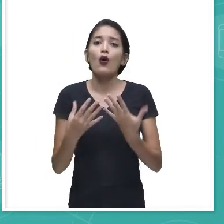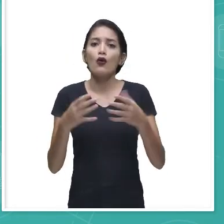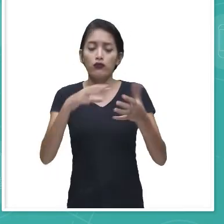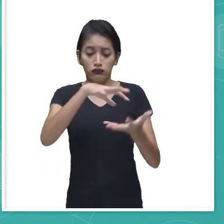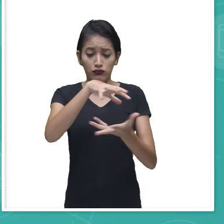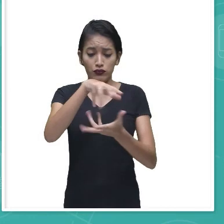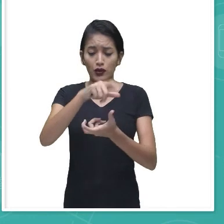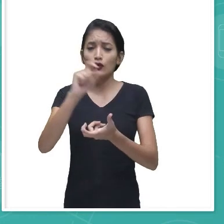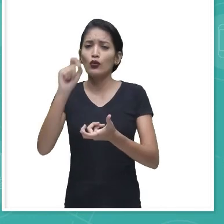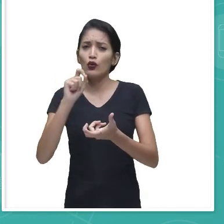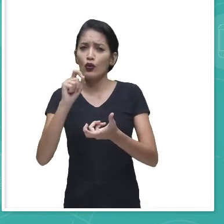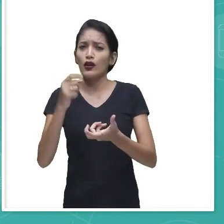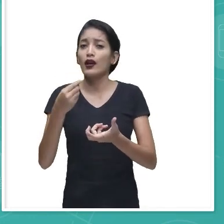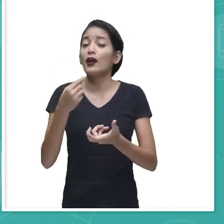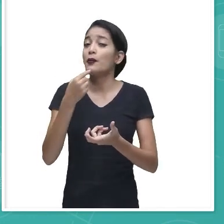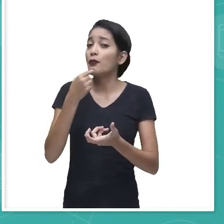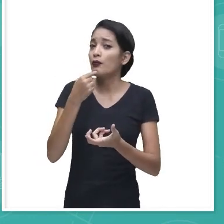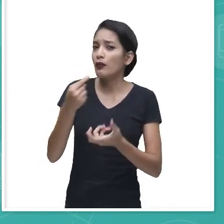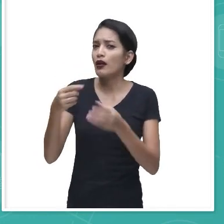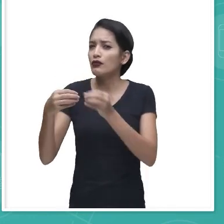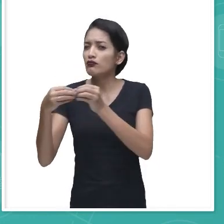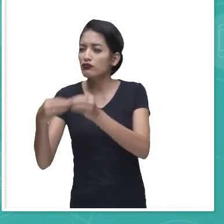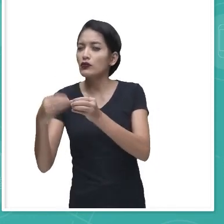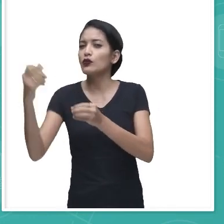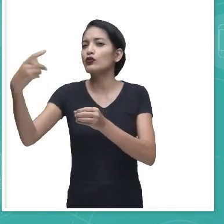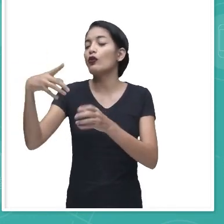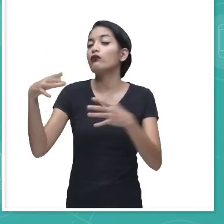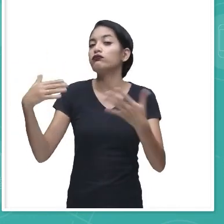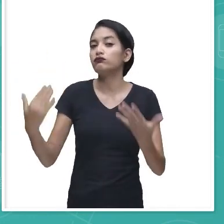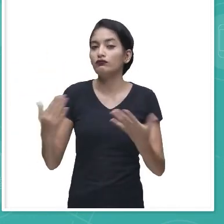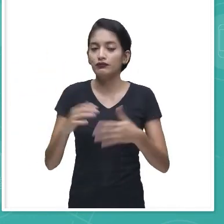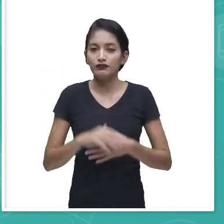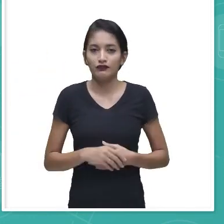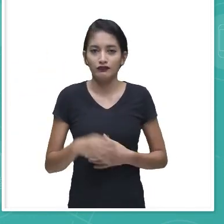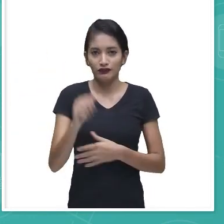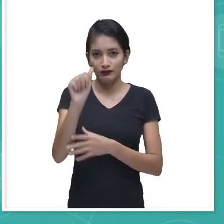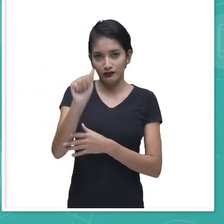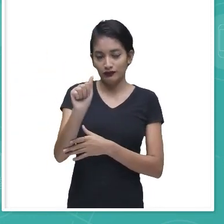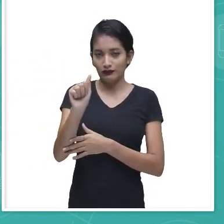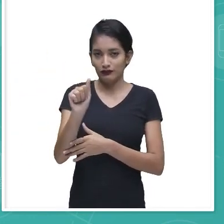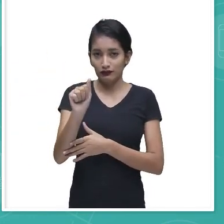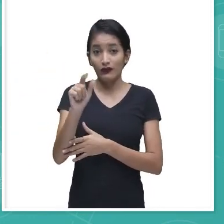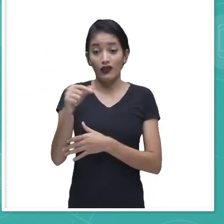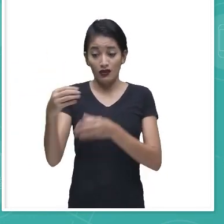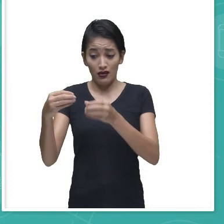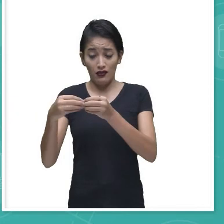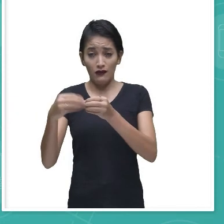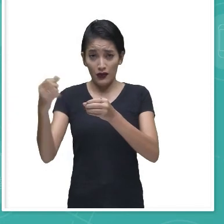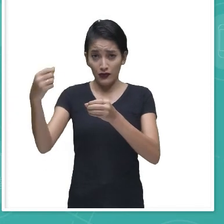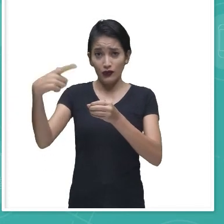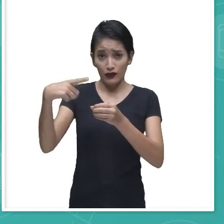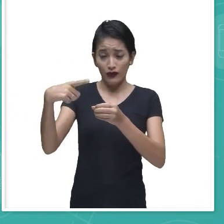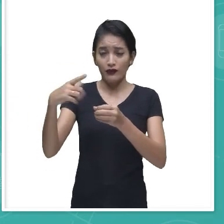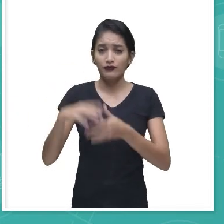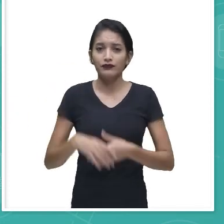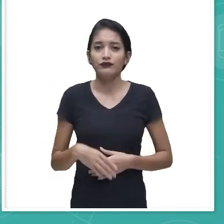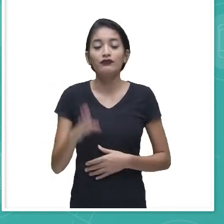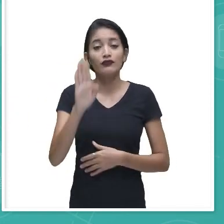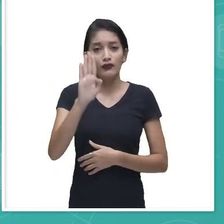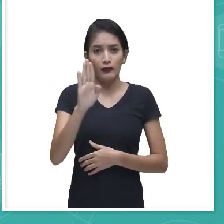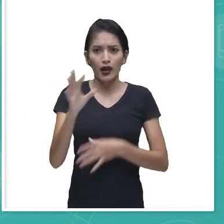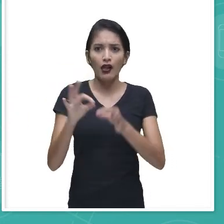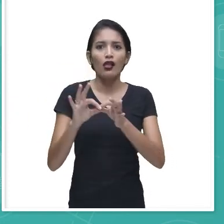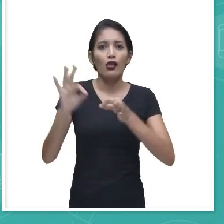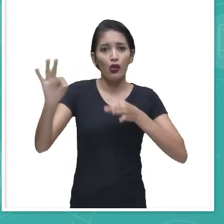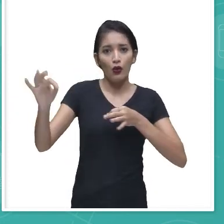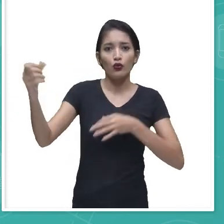em relação à sua proximidade ao Sol? Letra A: é o mais perto do Sol. B: é o mais longe